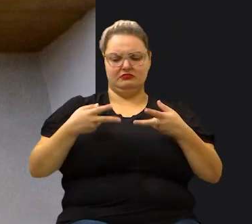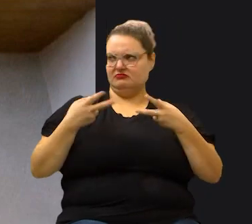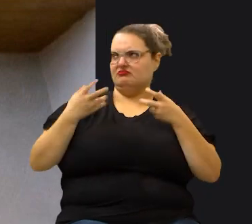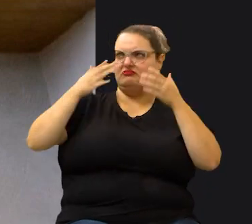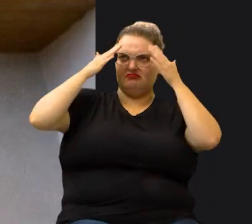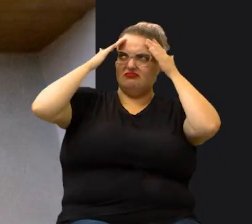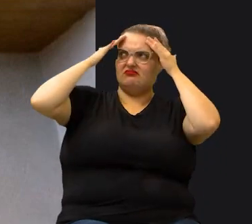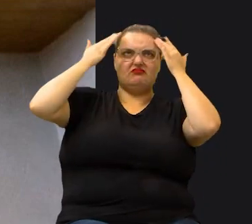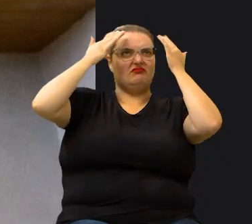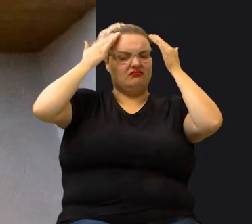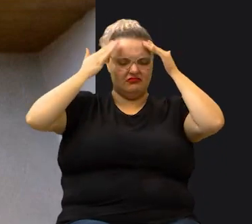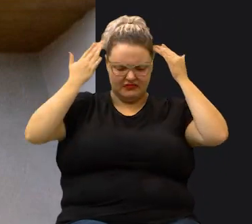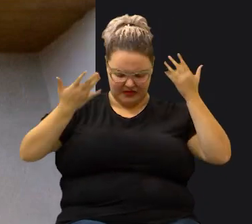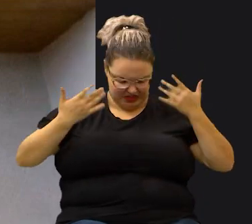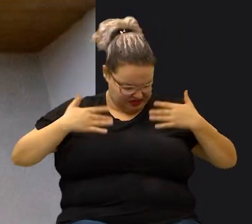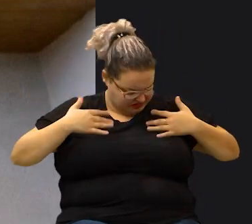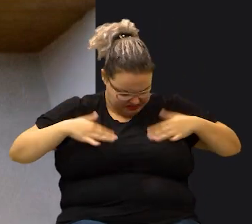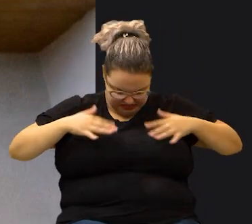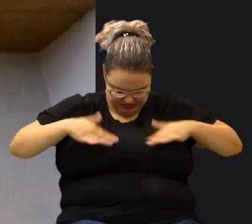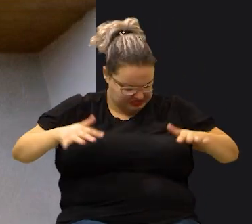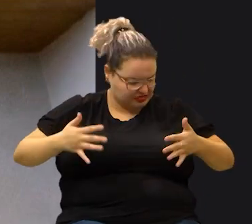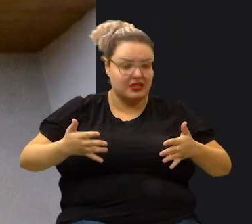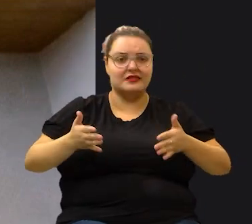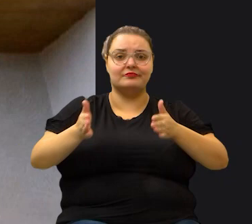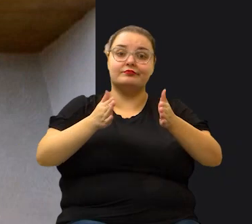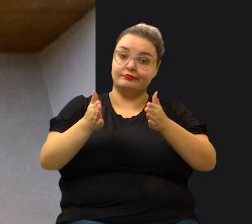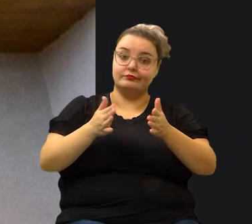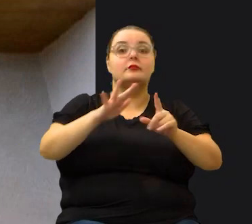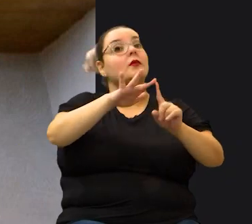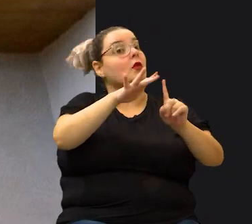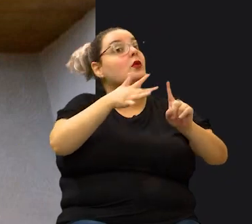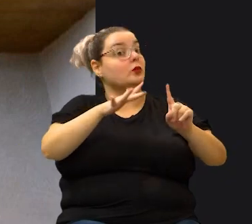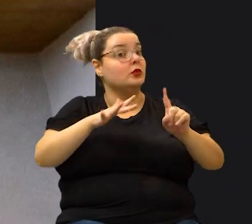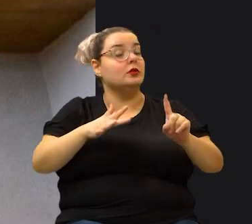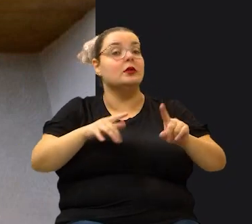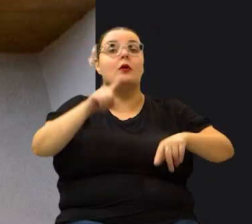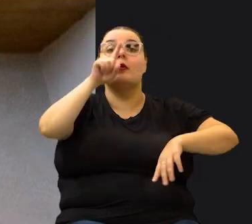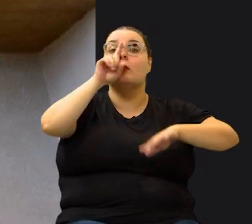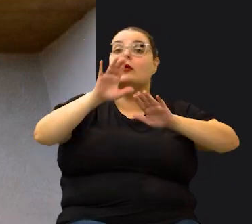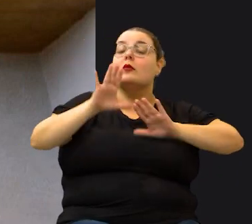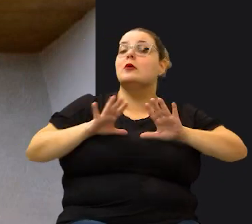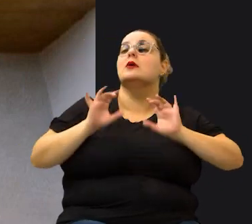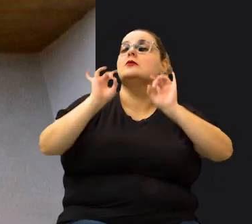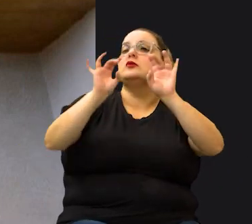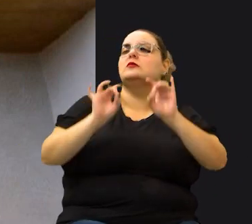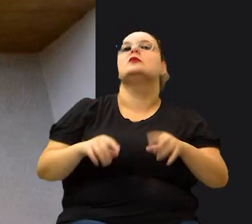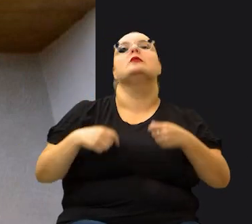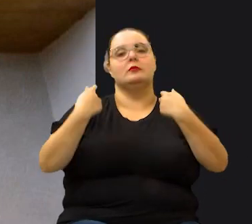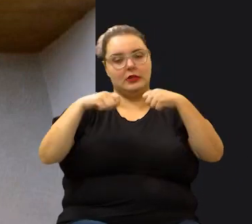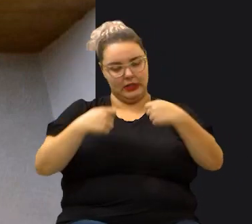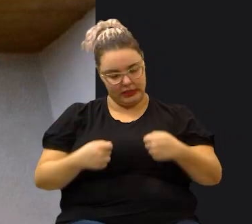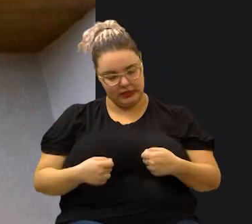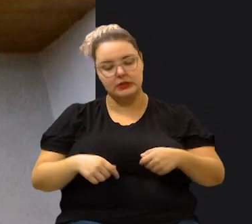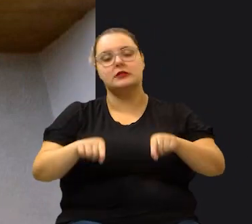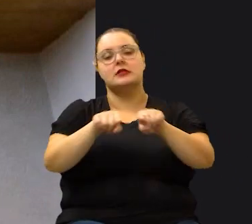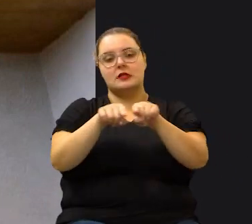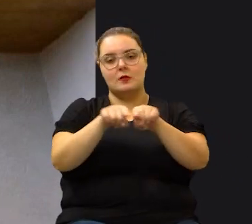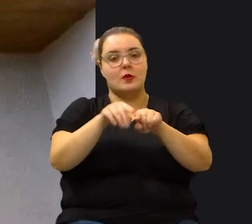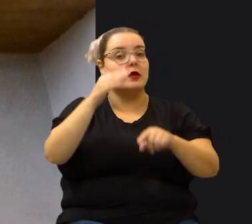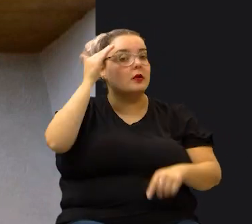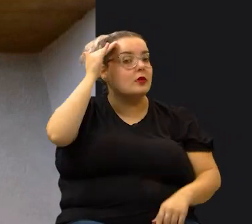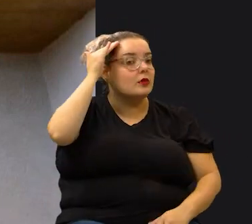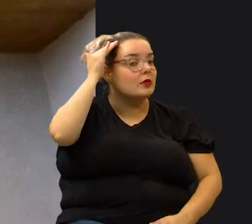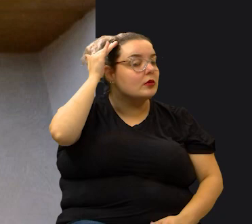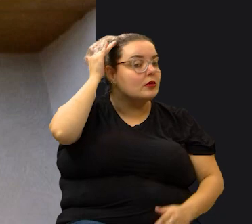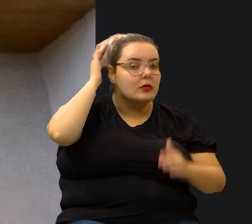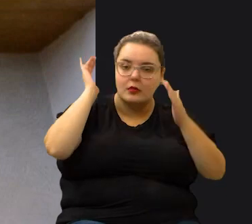descamação caindo no corpo e nas roupas durante o período do outono. Então, cuidados especiais devem ser tomados também em relação ao